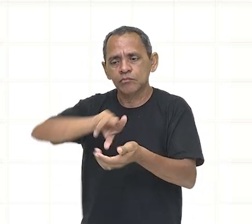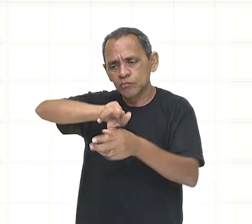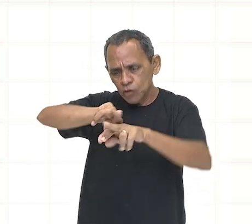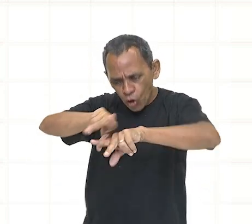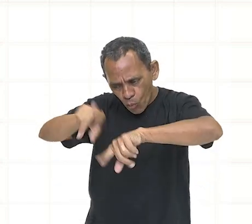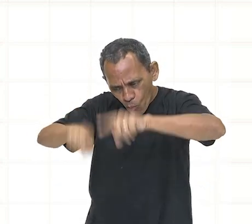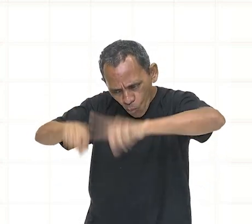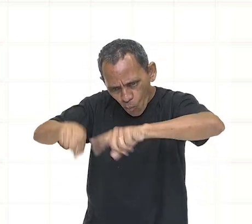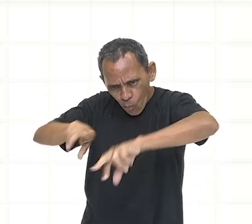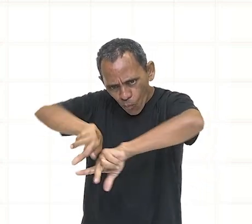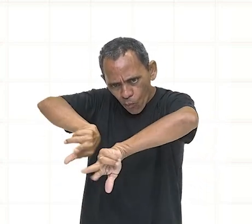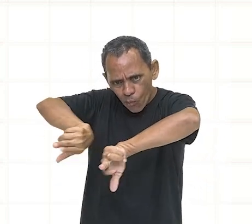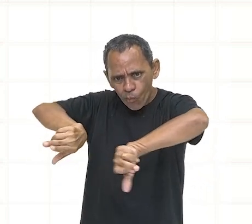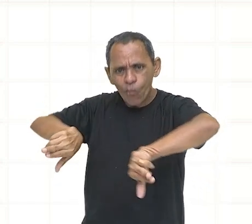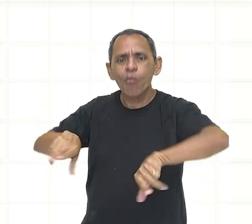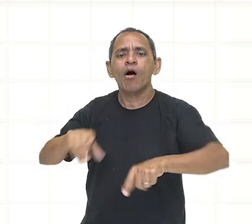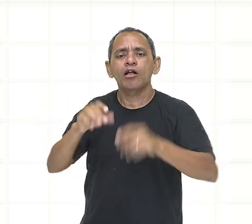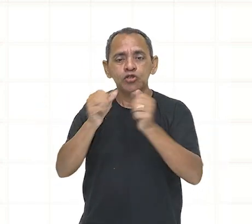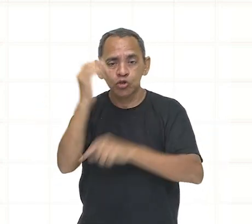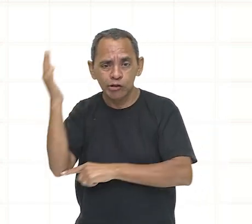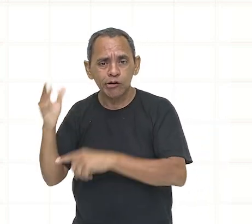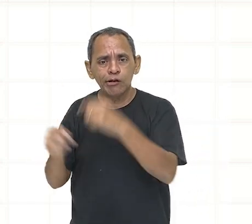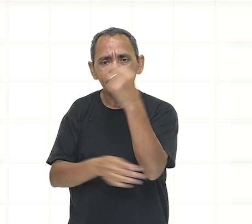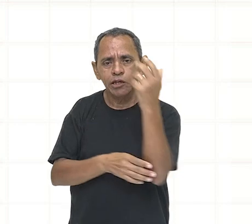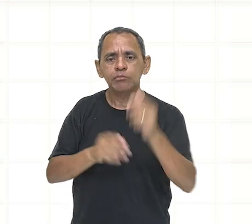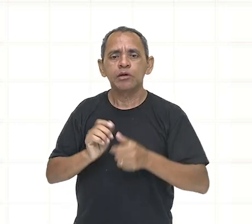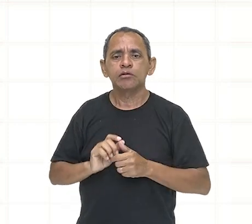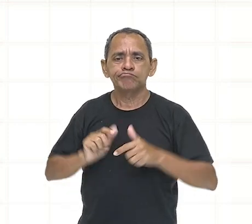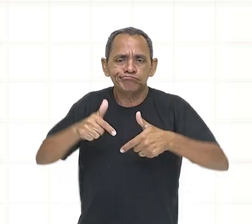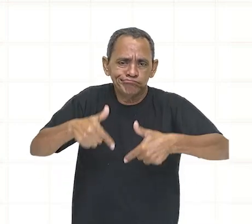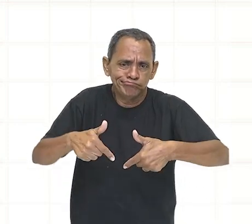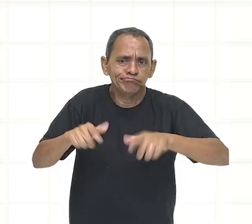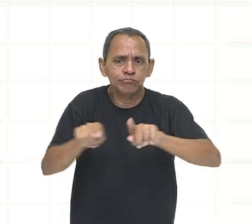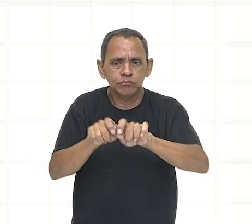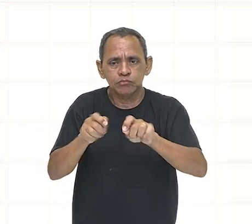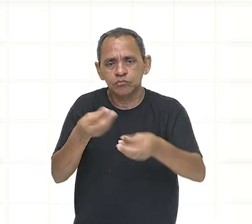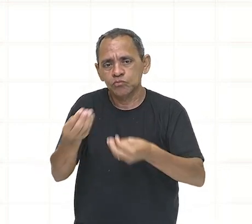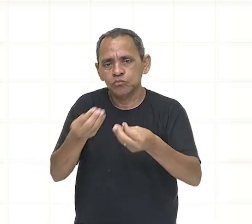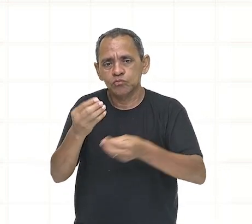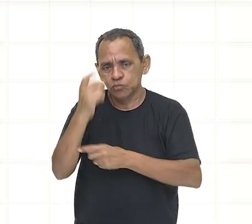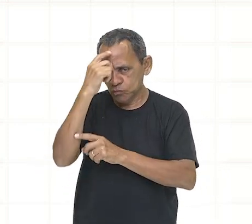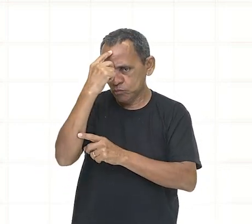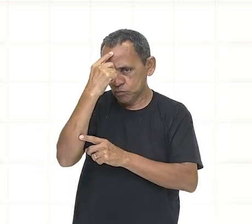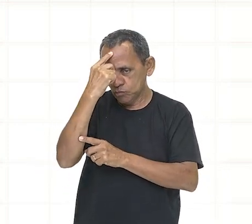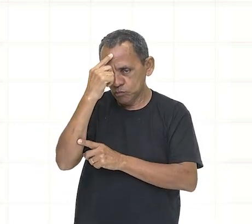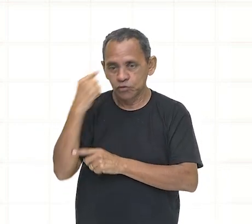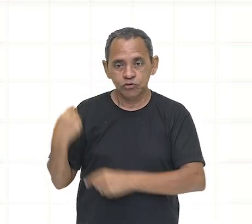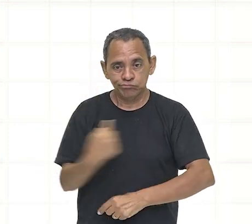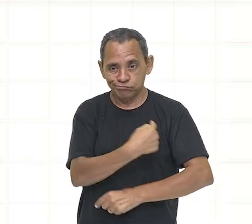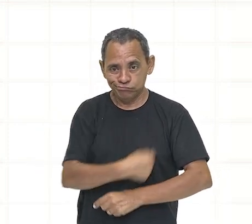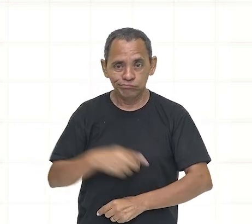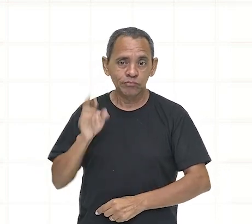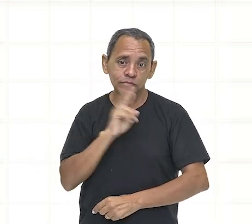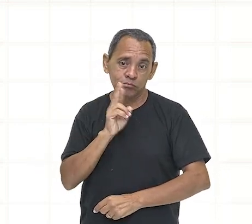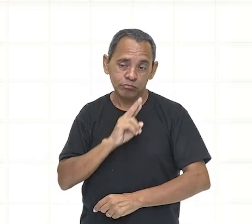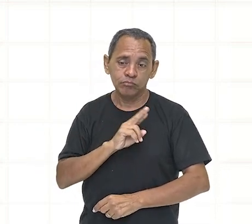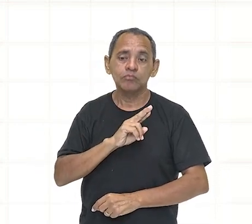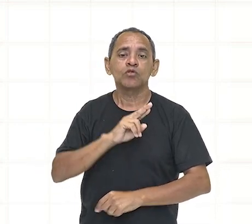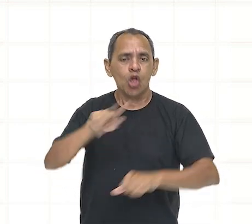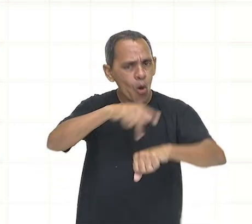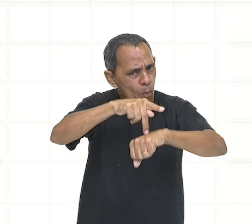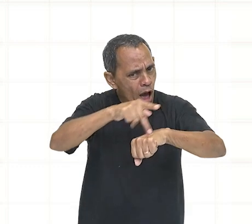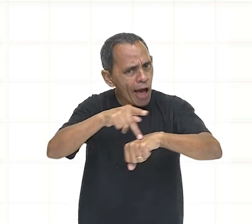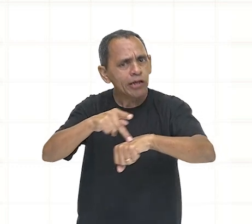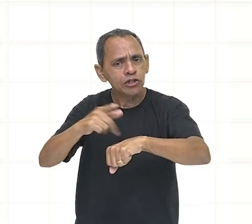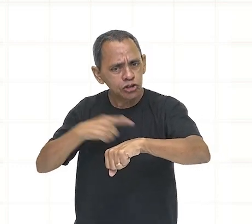primário, a mineração é uma atividade muito importante lá na China, na Índia e na Rússia, e esses países possuem